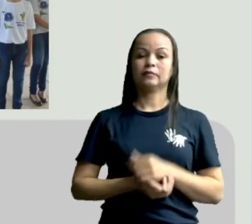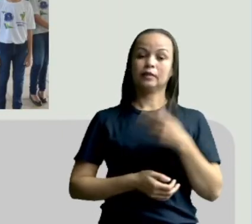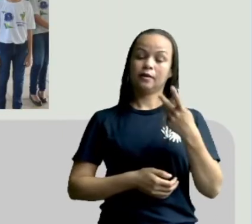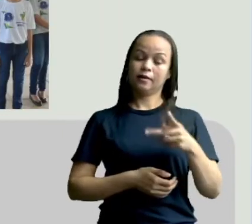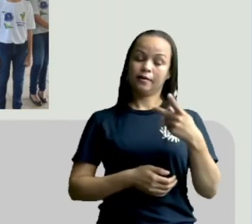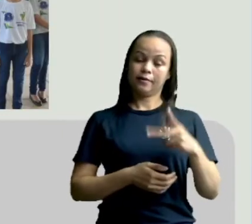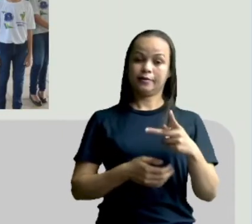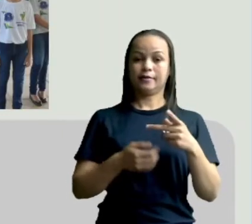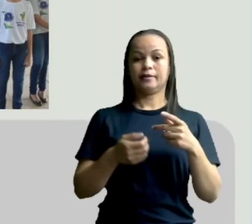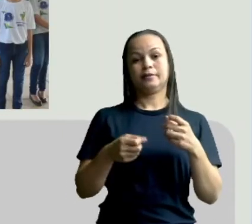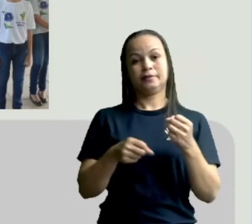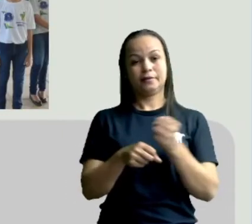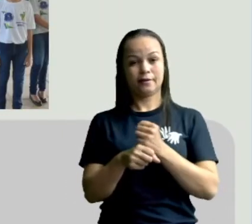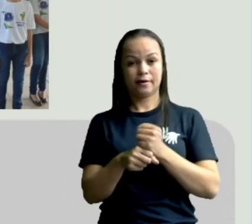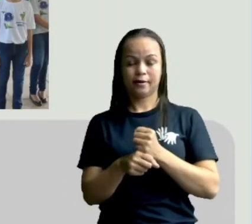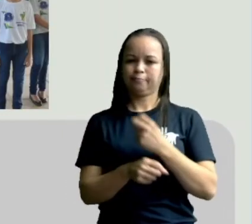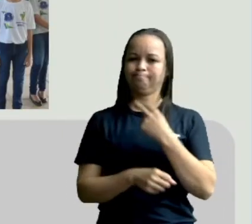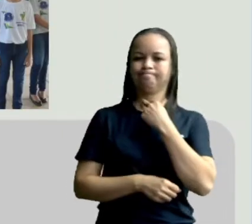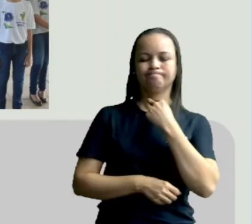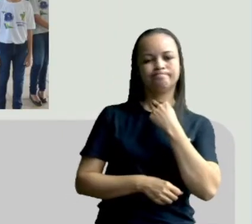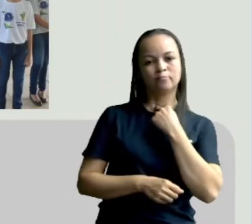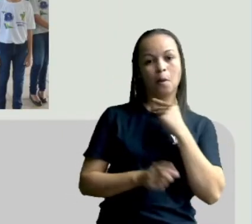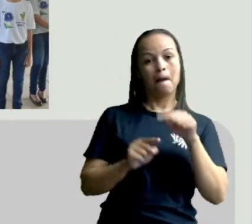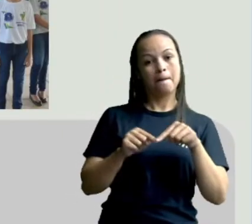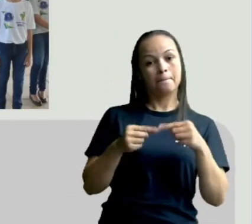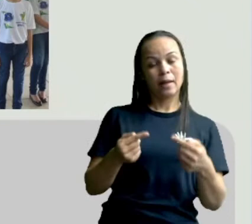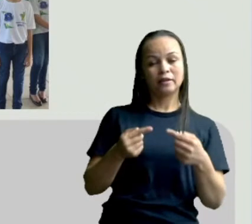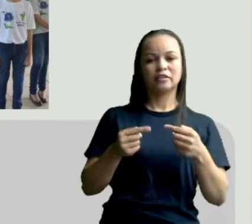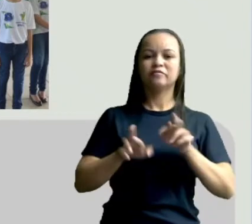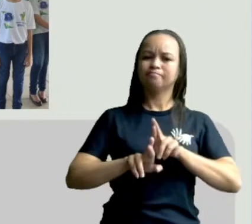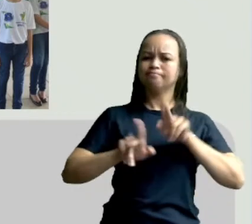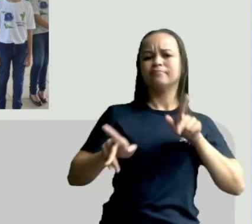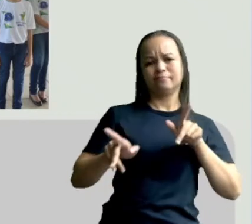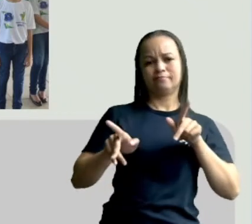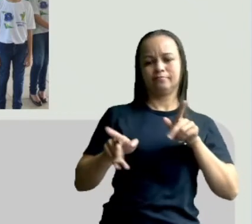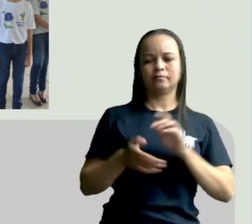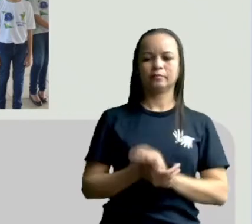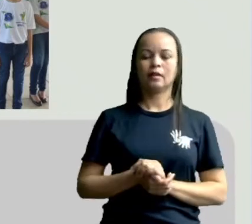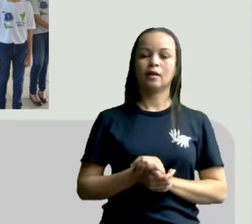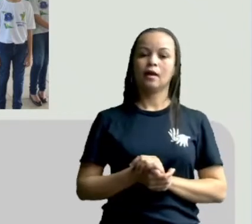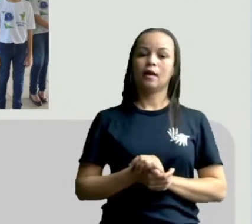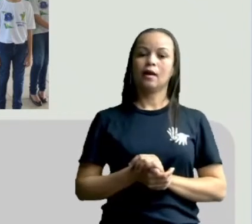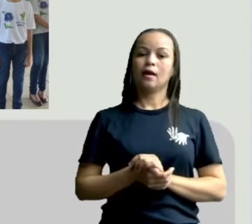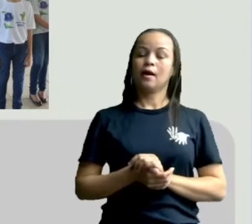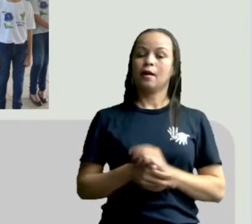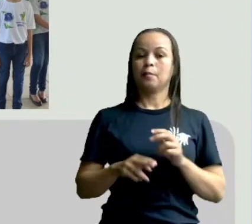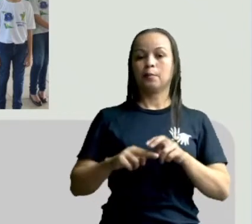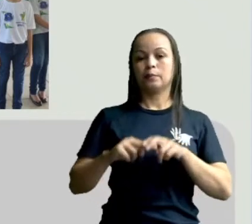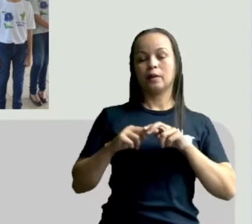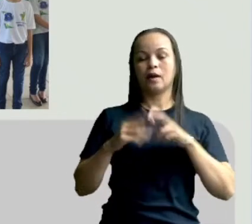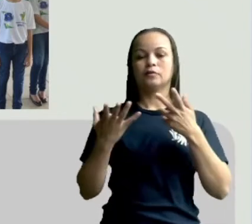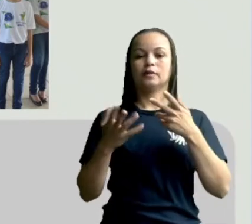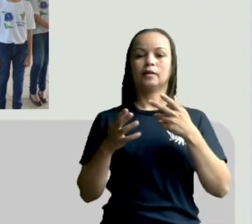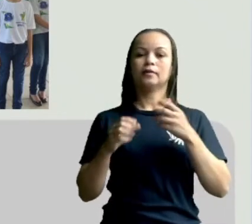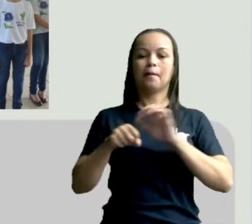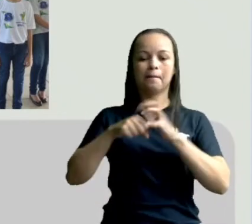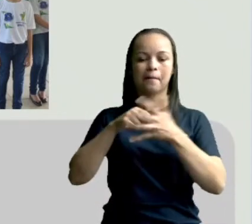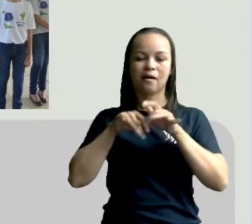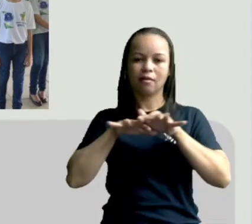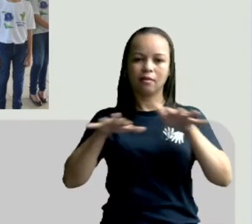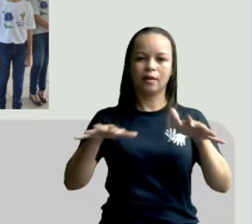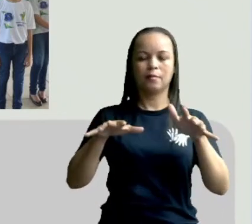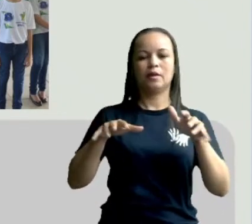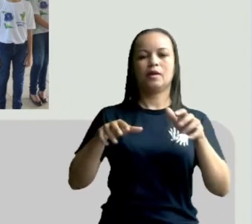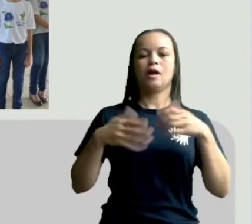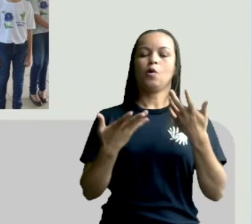ano não pôde ter, mas teve de uma forma diferente. Olha só, por causa da pandemia, o tradicional desfile de